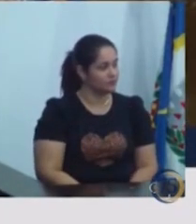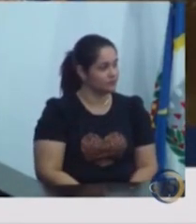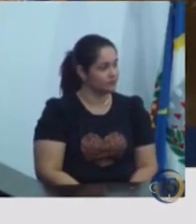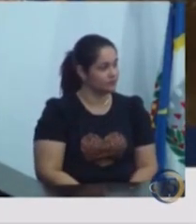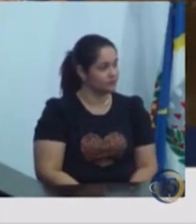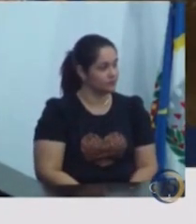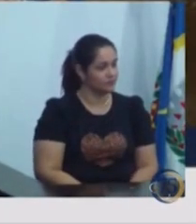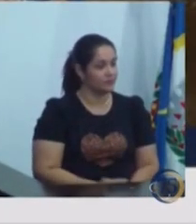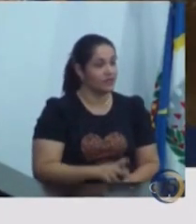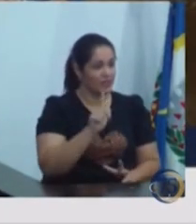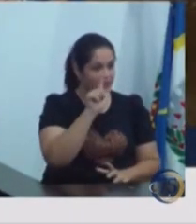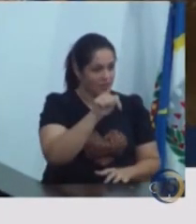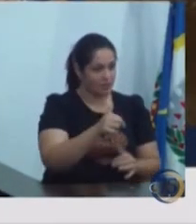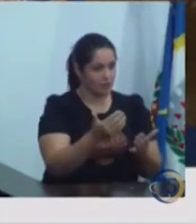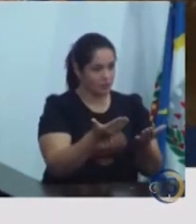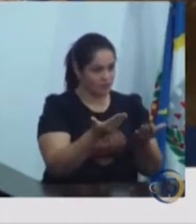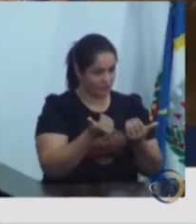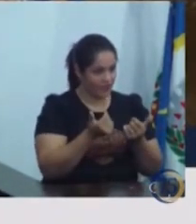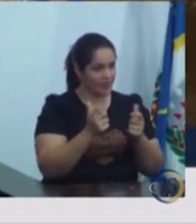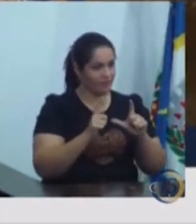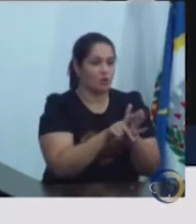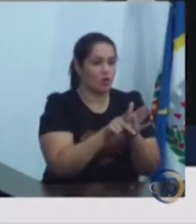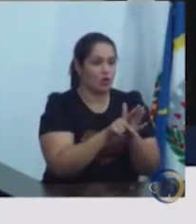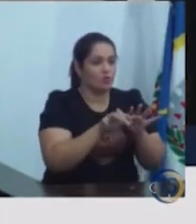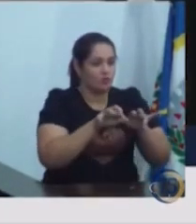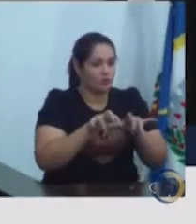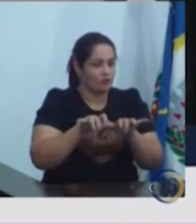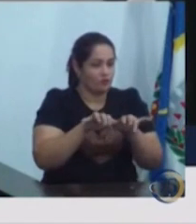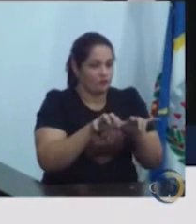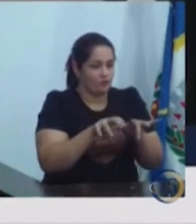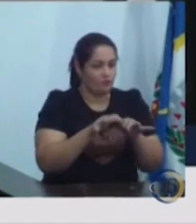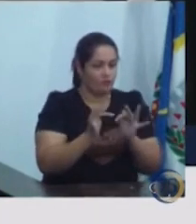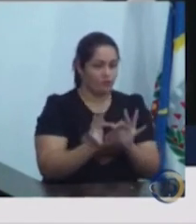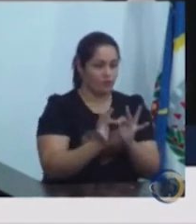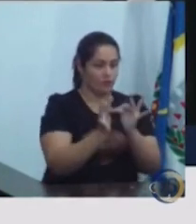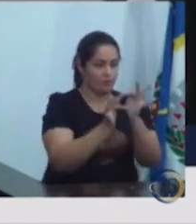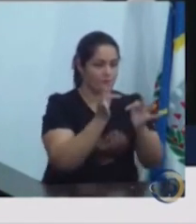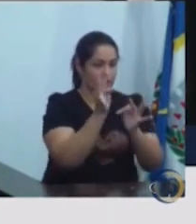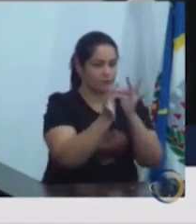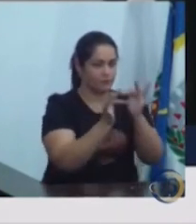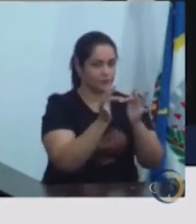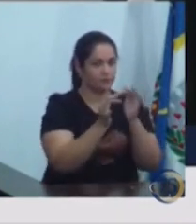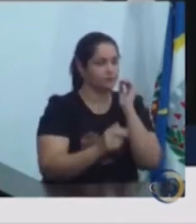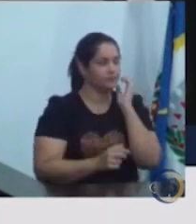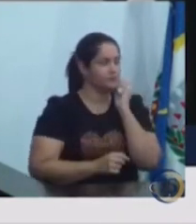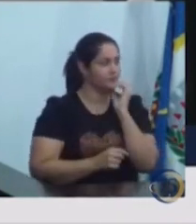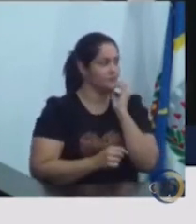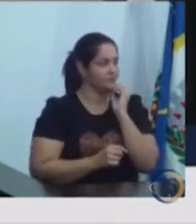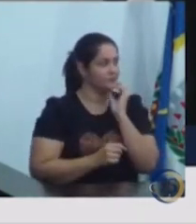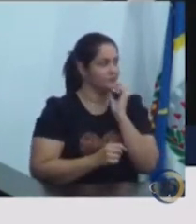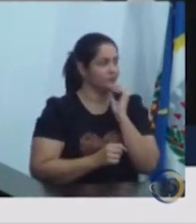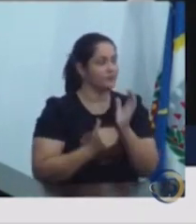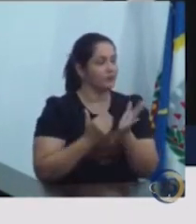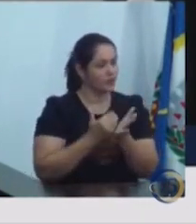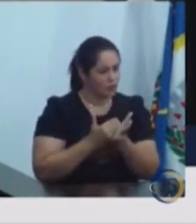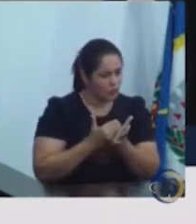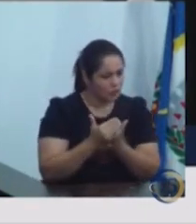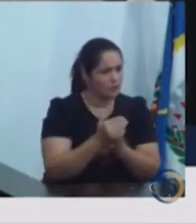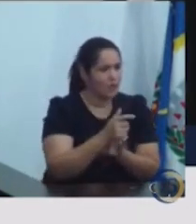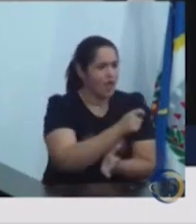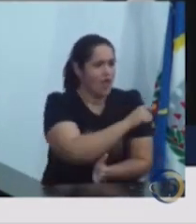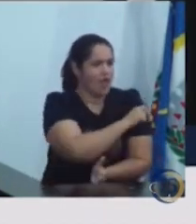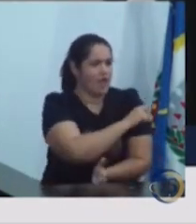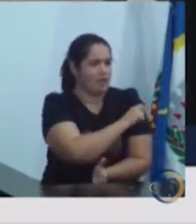os alunos contra os maus tratos aos animais. Que iniciativa louvável dessas